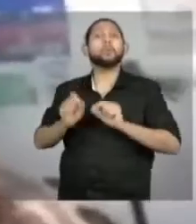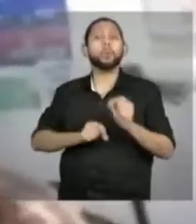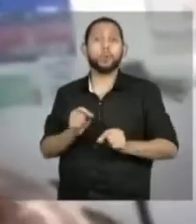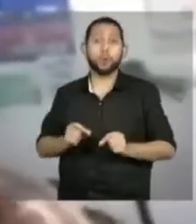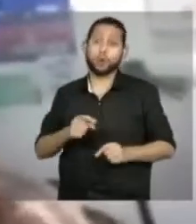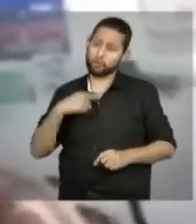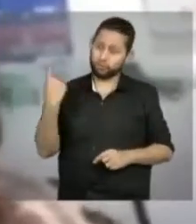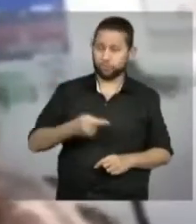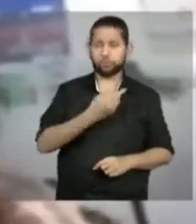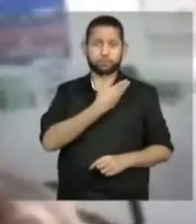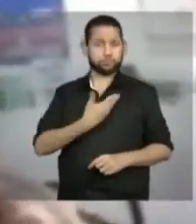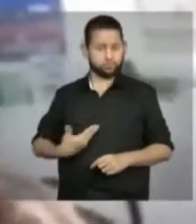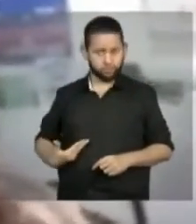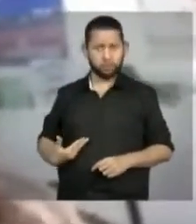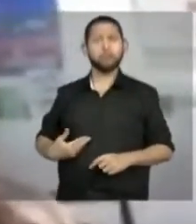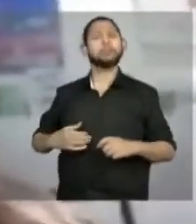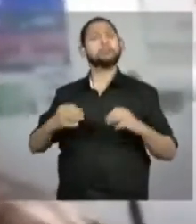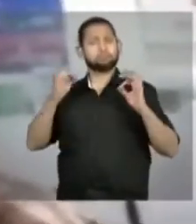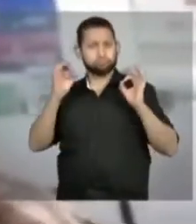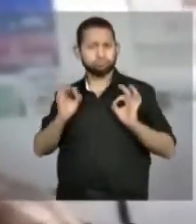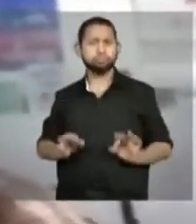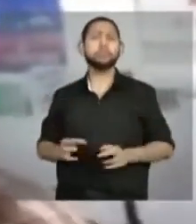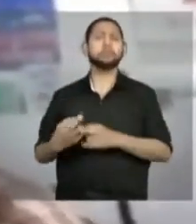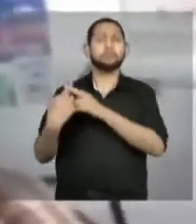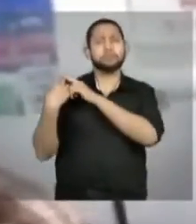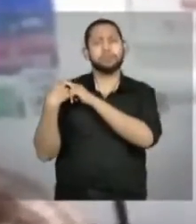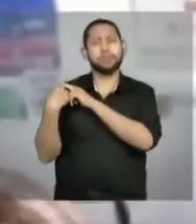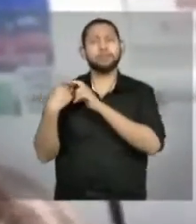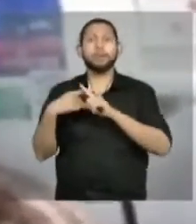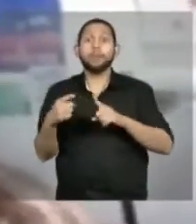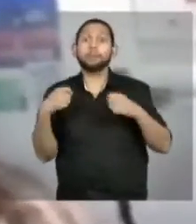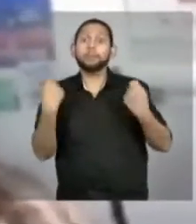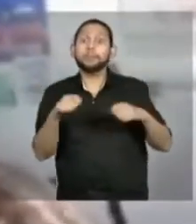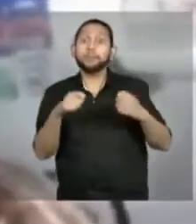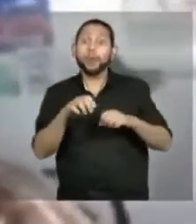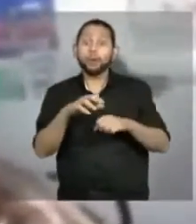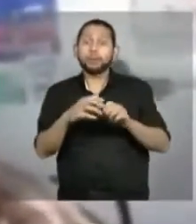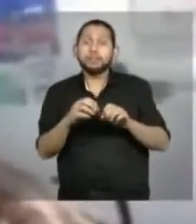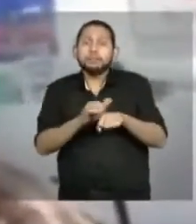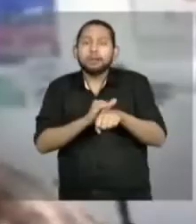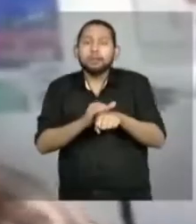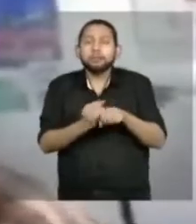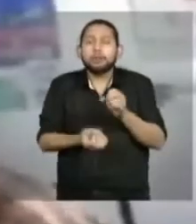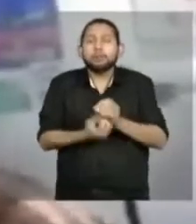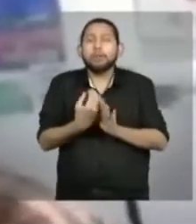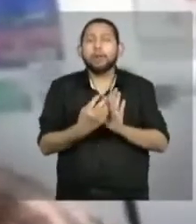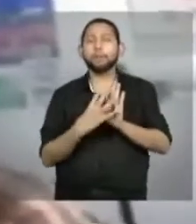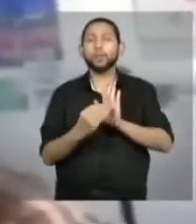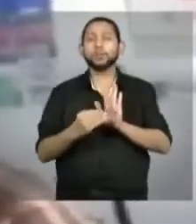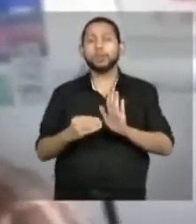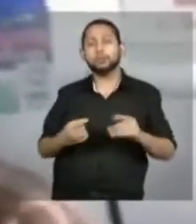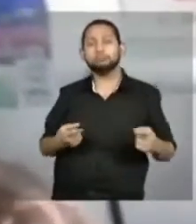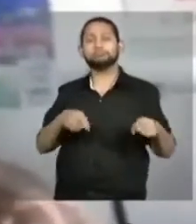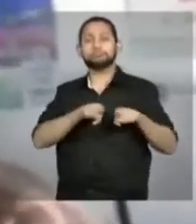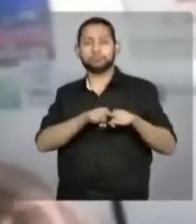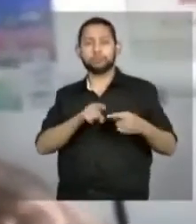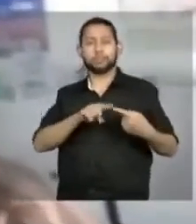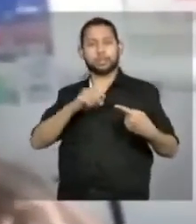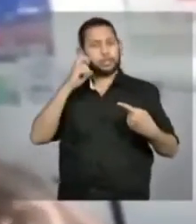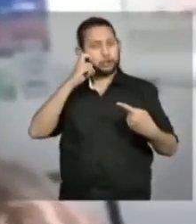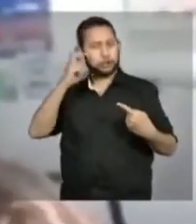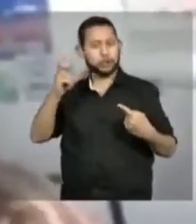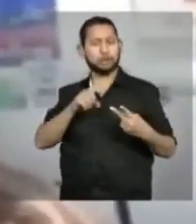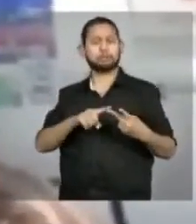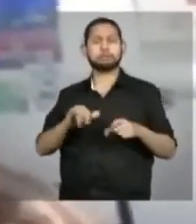público também, na construção de um modelo que seja inteligente, eficiente, eficaz